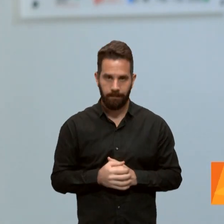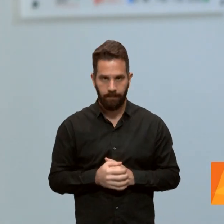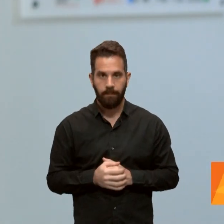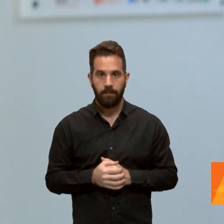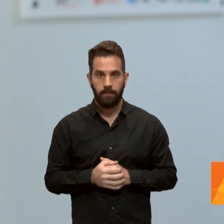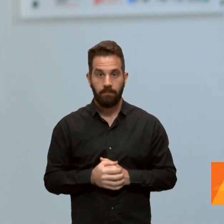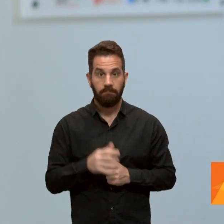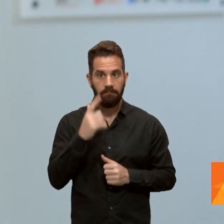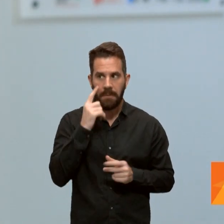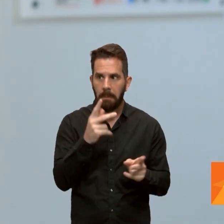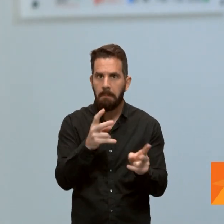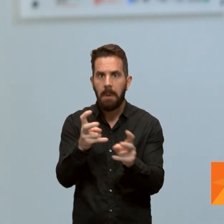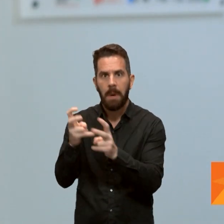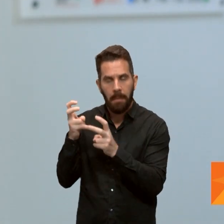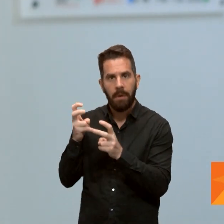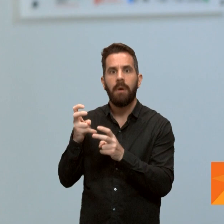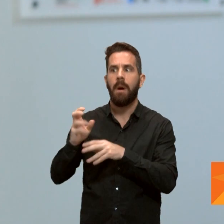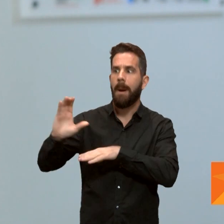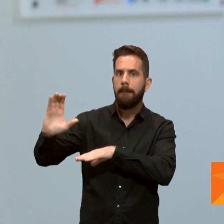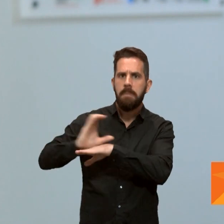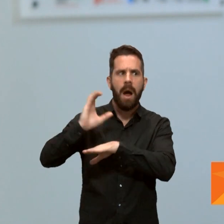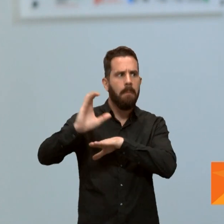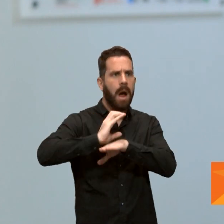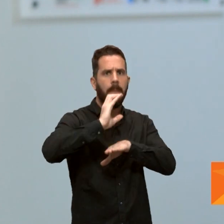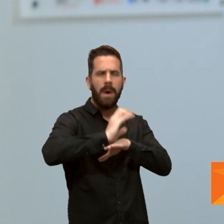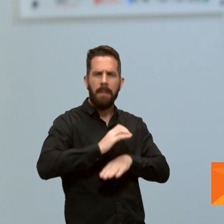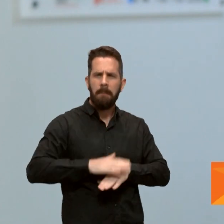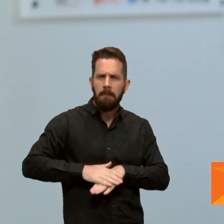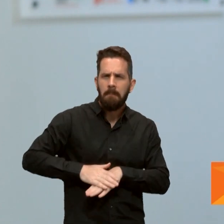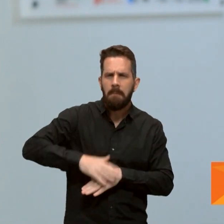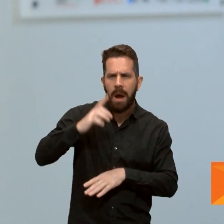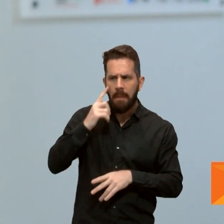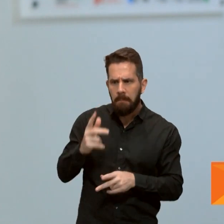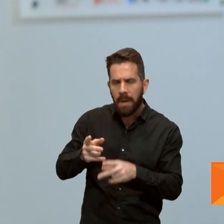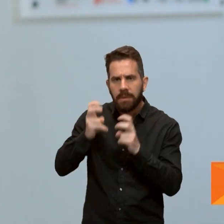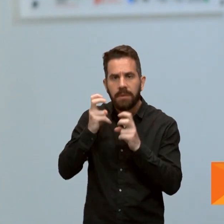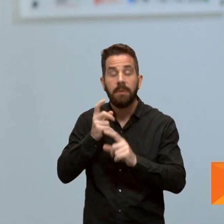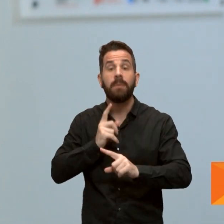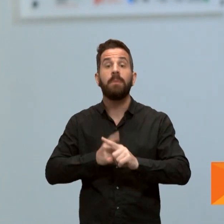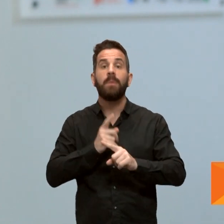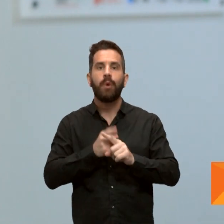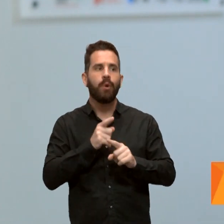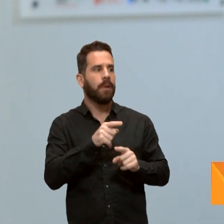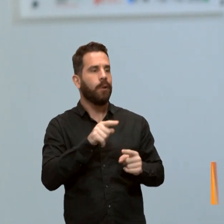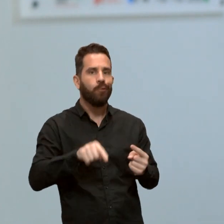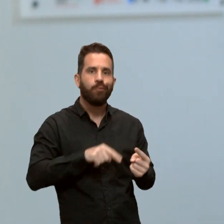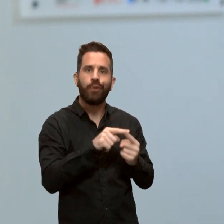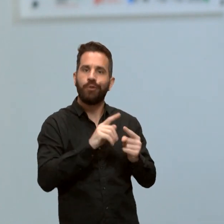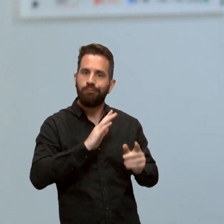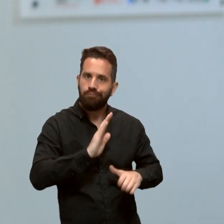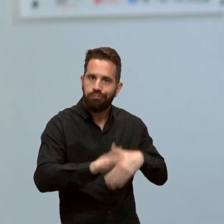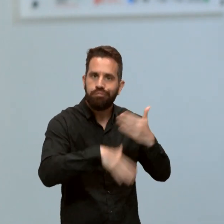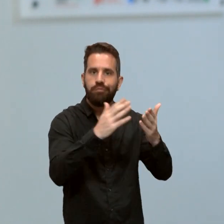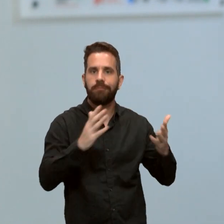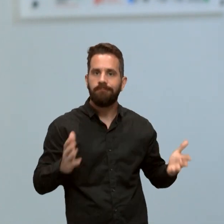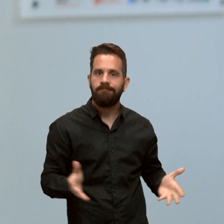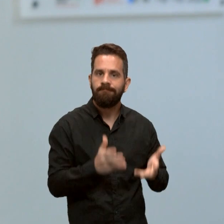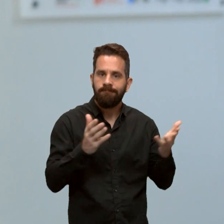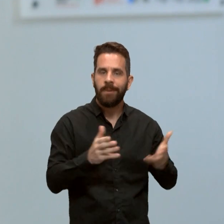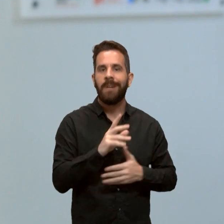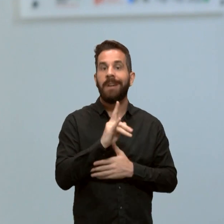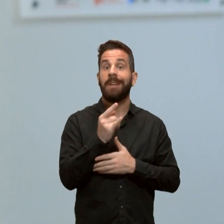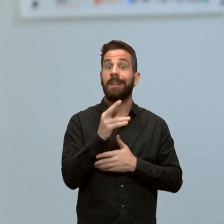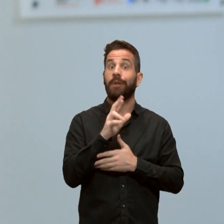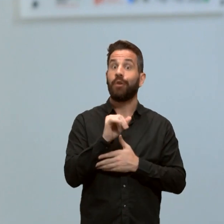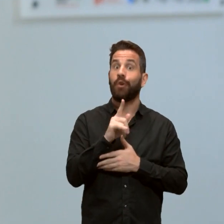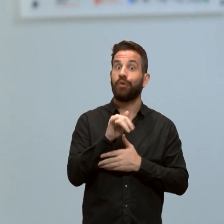dos investimentos e das atenções, né, para a questão do hidrogênio verde e para a questão dos combustíveis sintéticos,